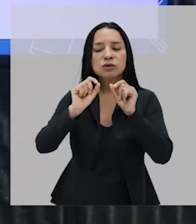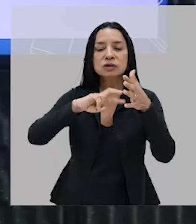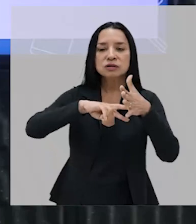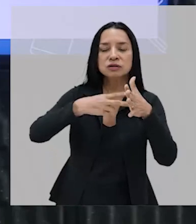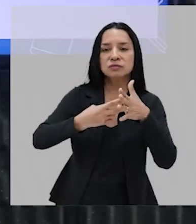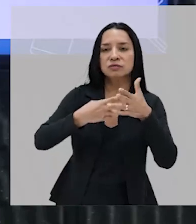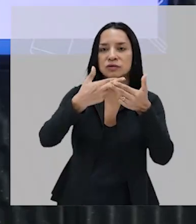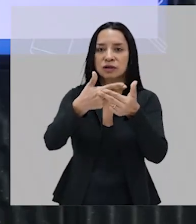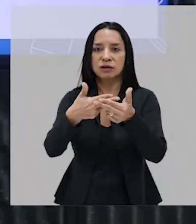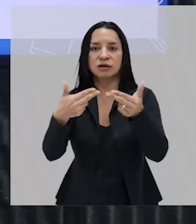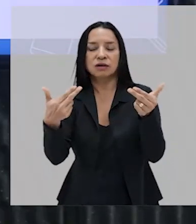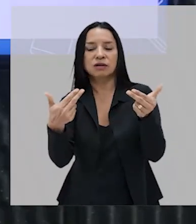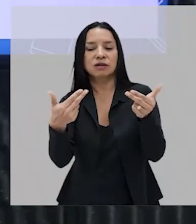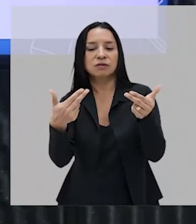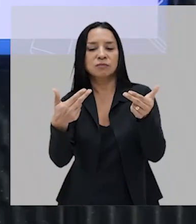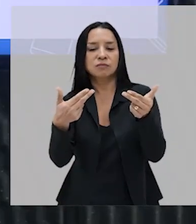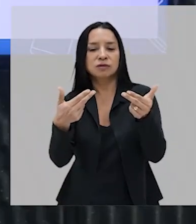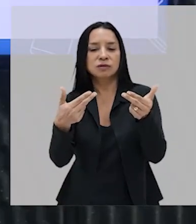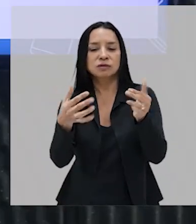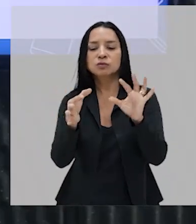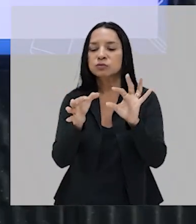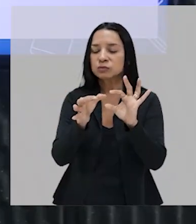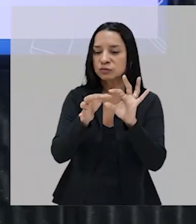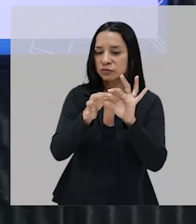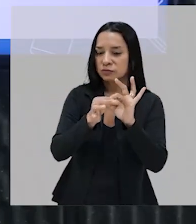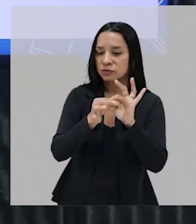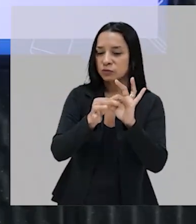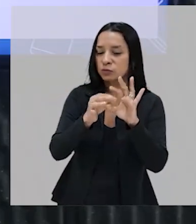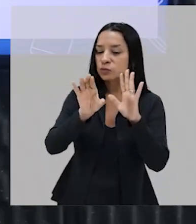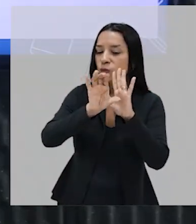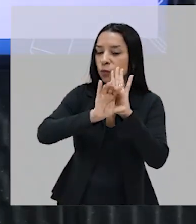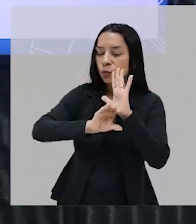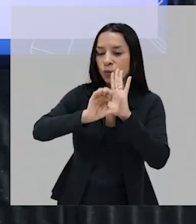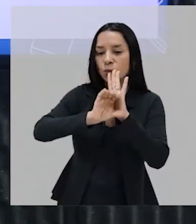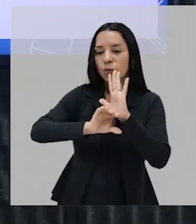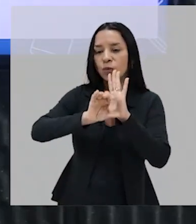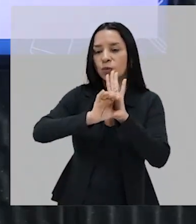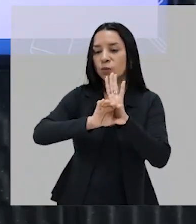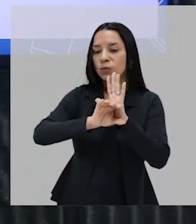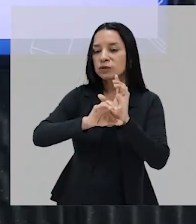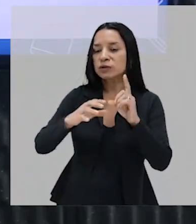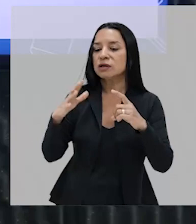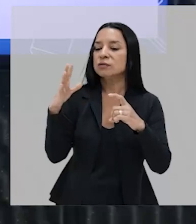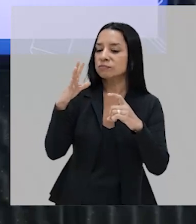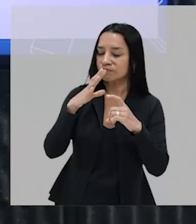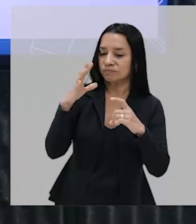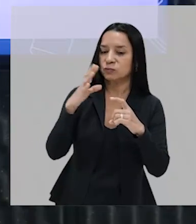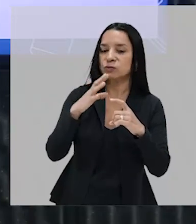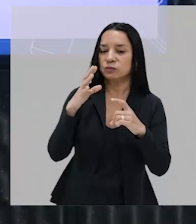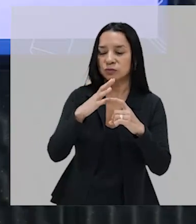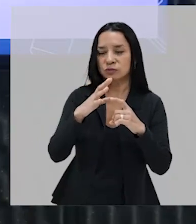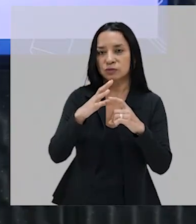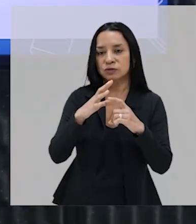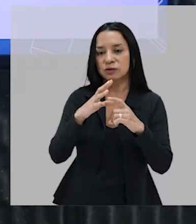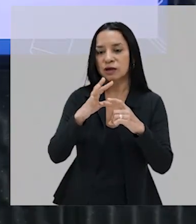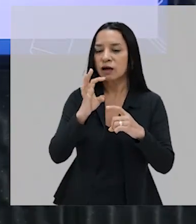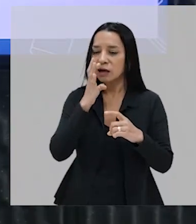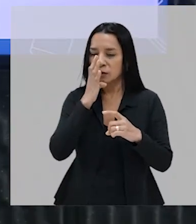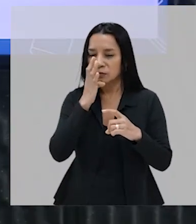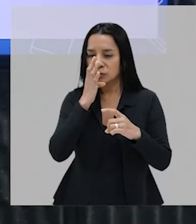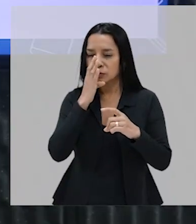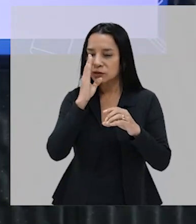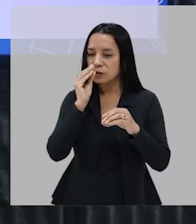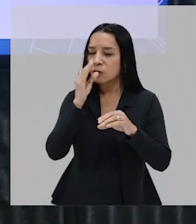àqueles tantos conceitos da mitologia, por exemplo. A contemplação, ela até entra na